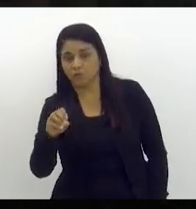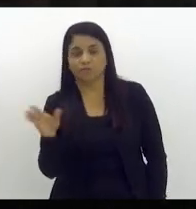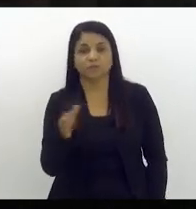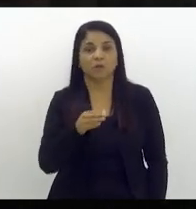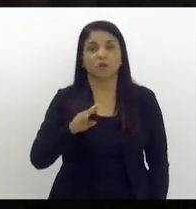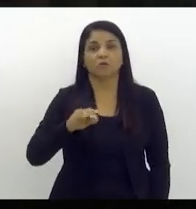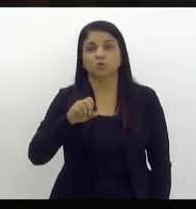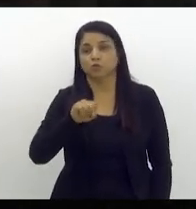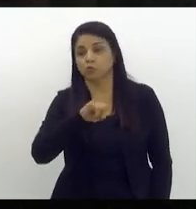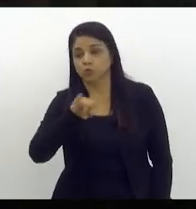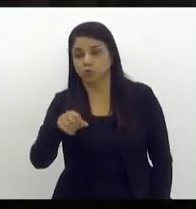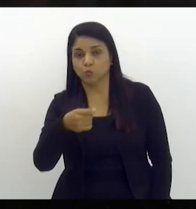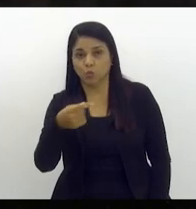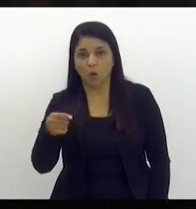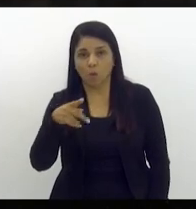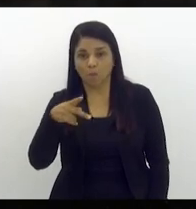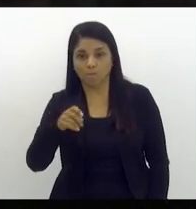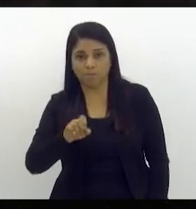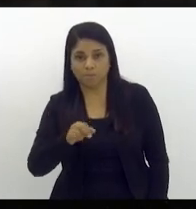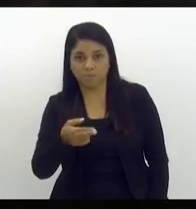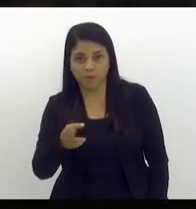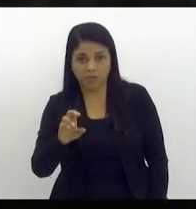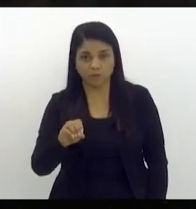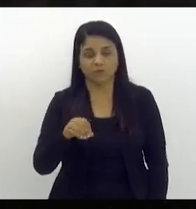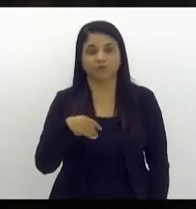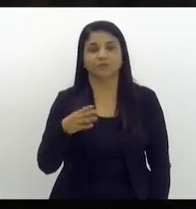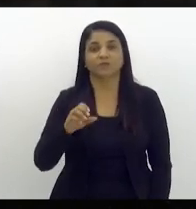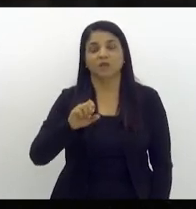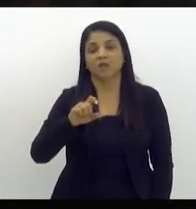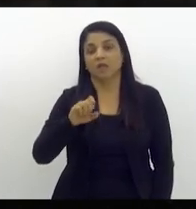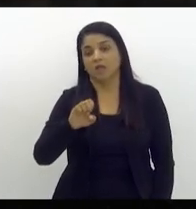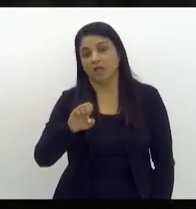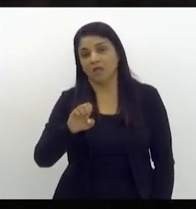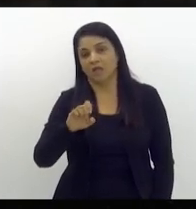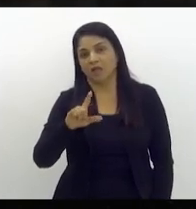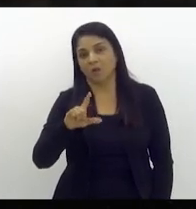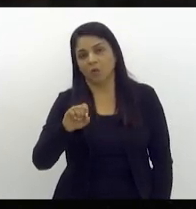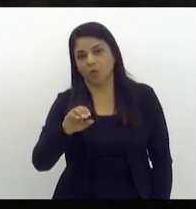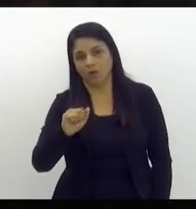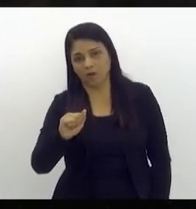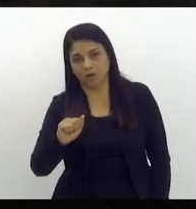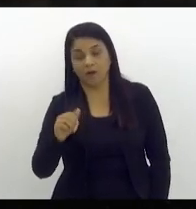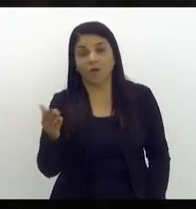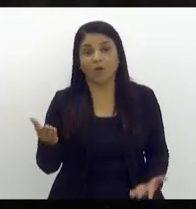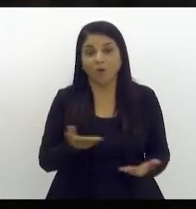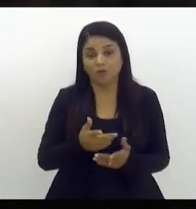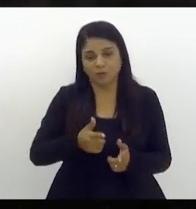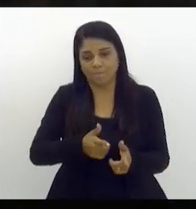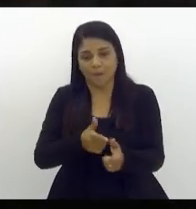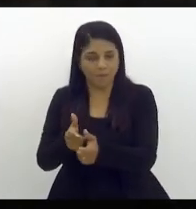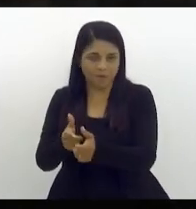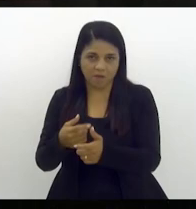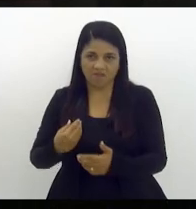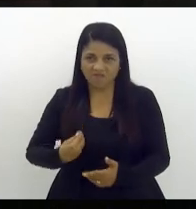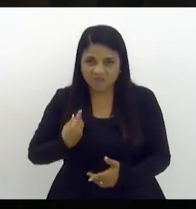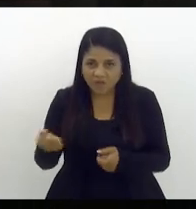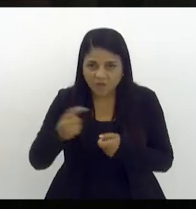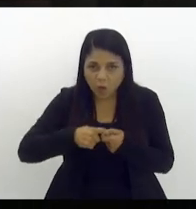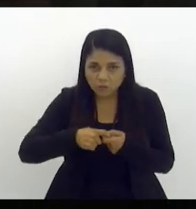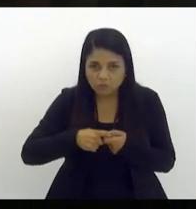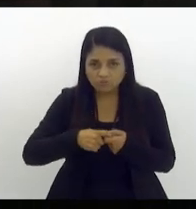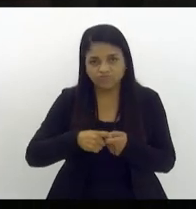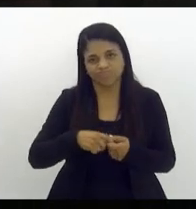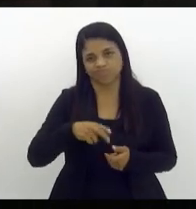Benjamin hoje, Eloá de 5 anos, foi hoje. E essas vidas não são restituídas. Então,